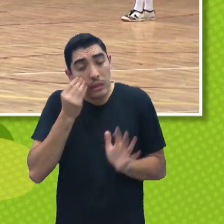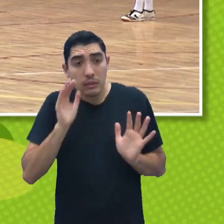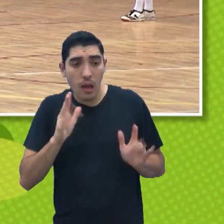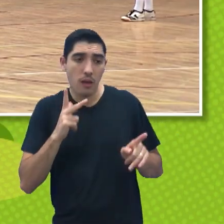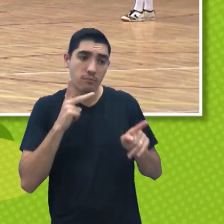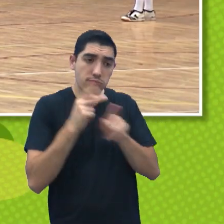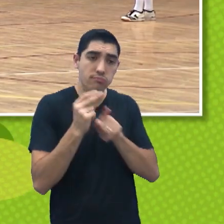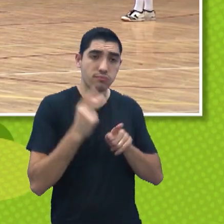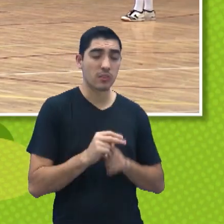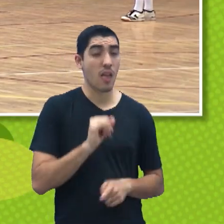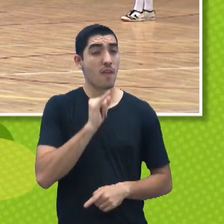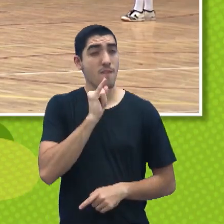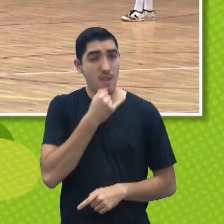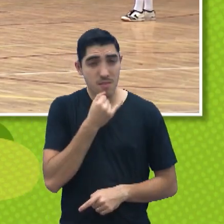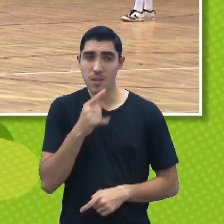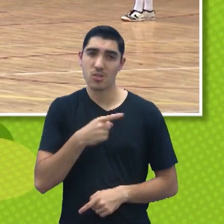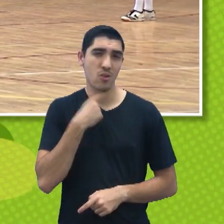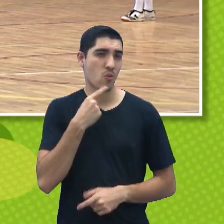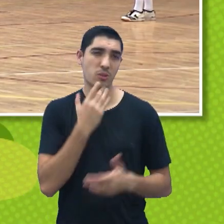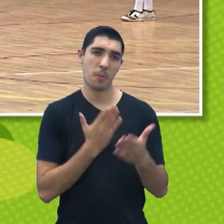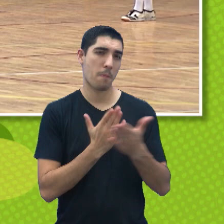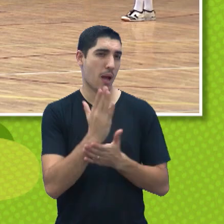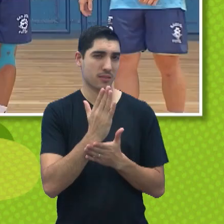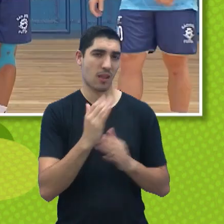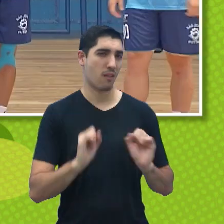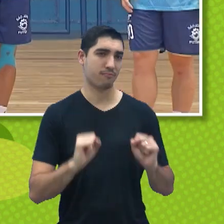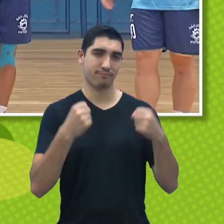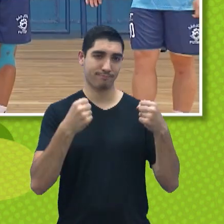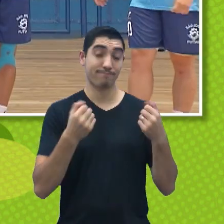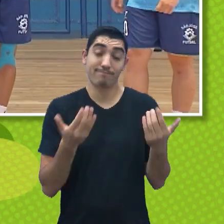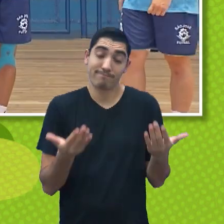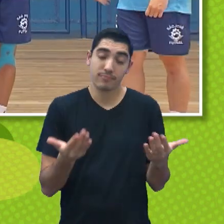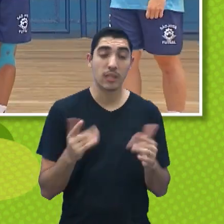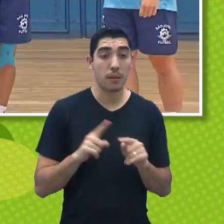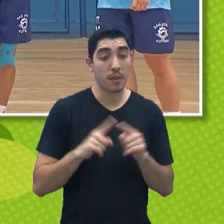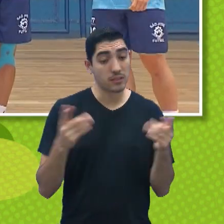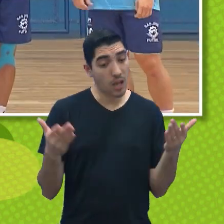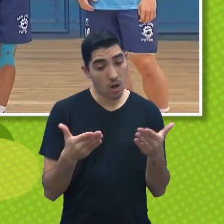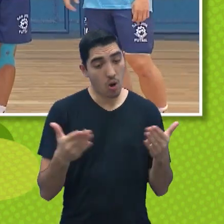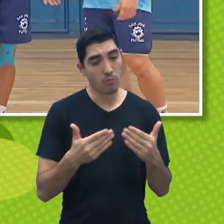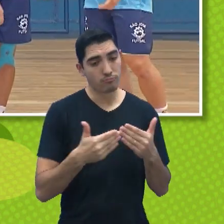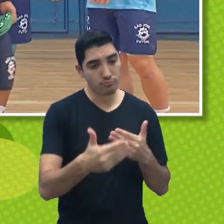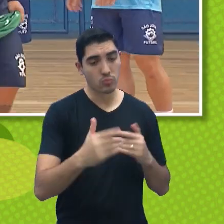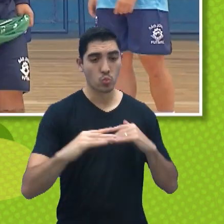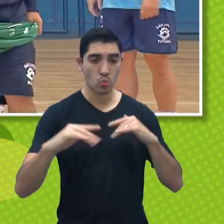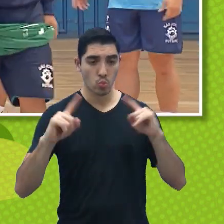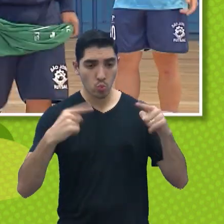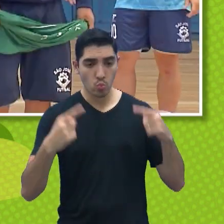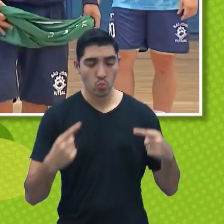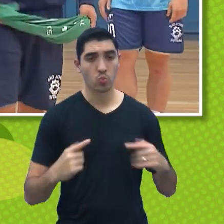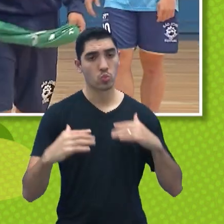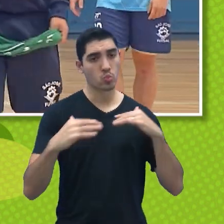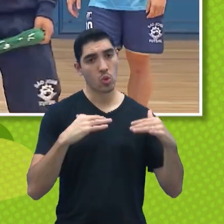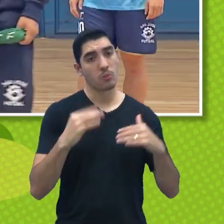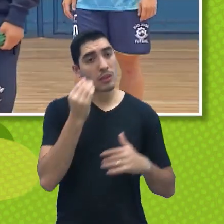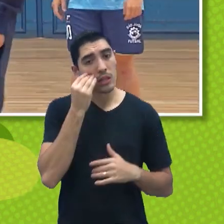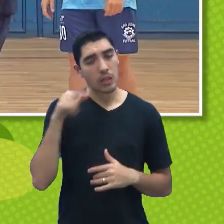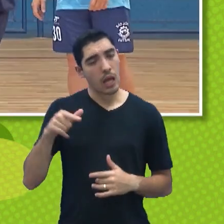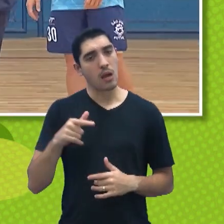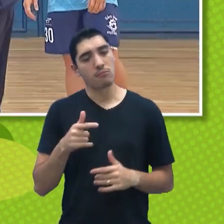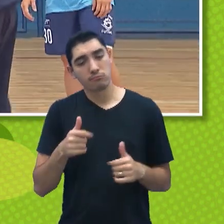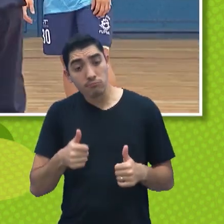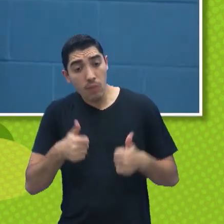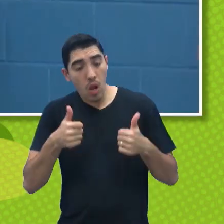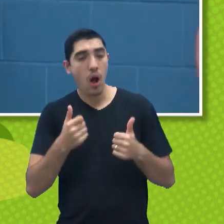não conseguiram se classificar para a próxima fase, então tem que encarar os próximos jogos para poder terminar de cabeça erguida. Alguns jogadores